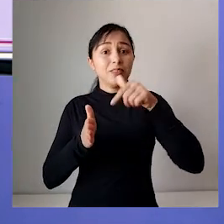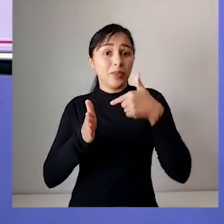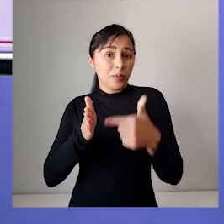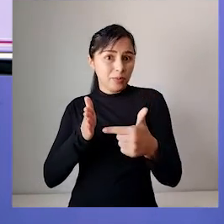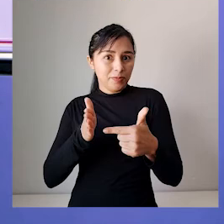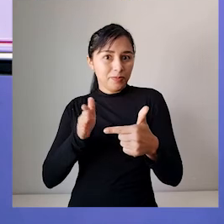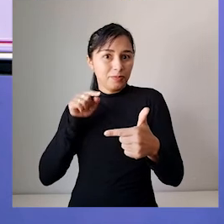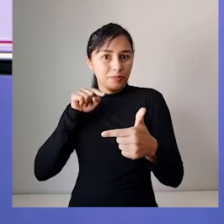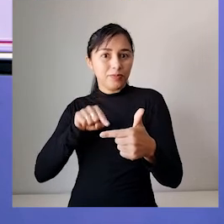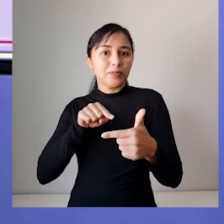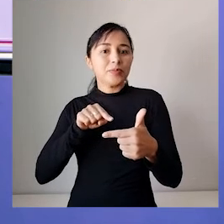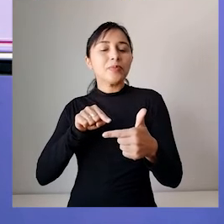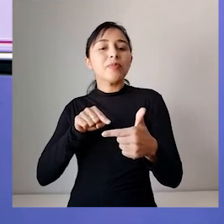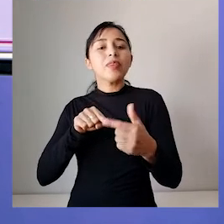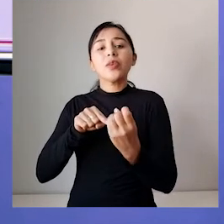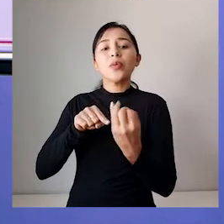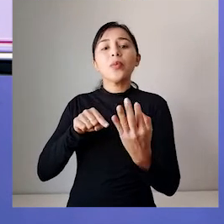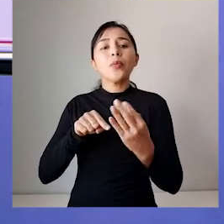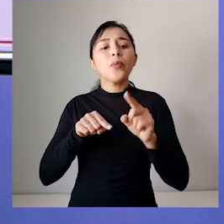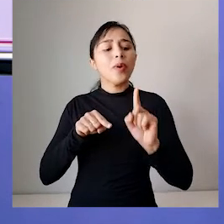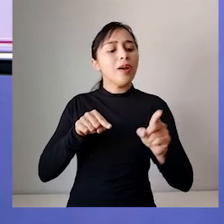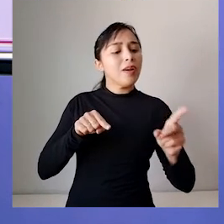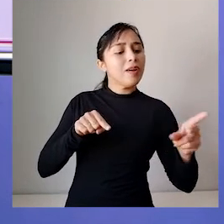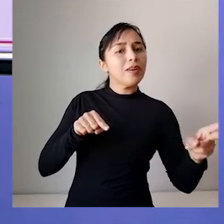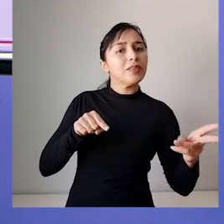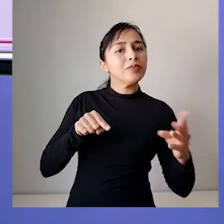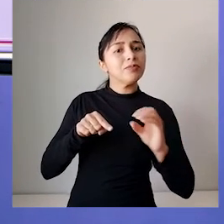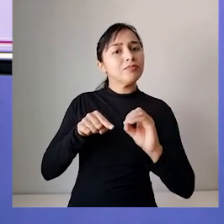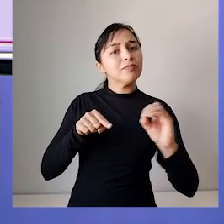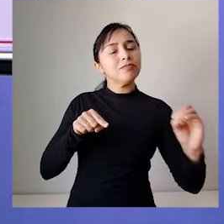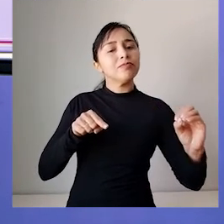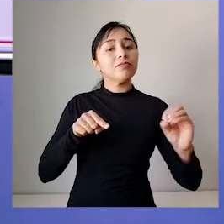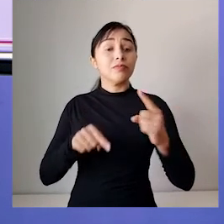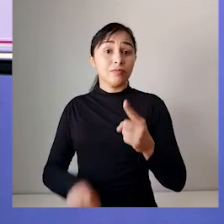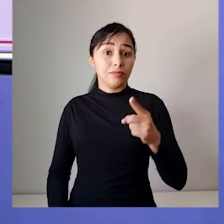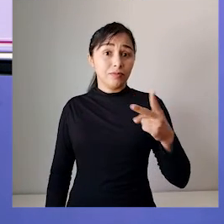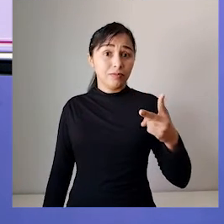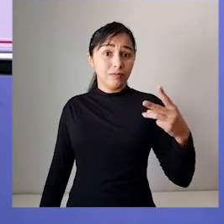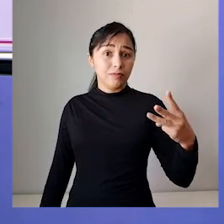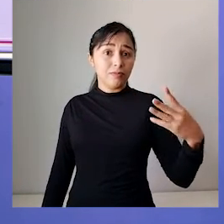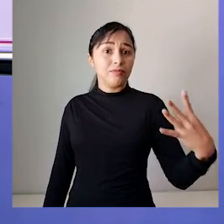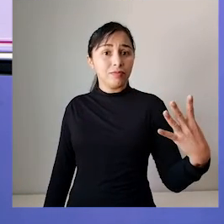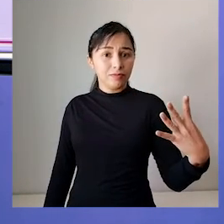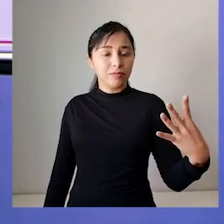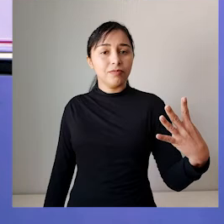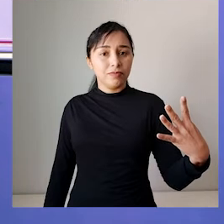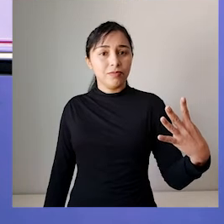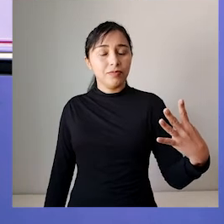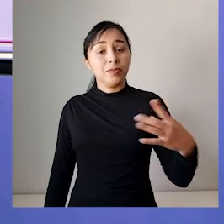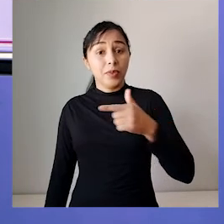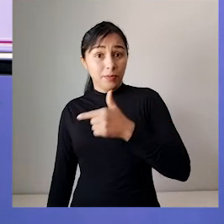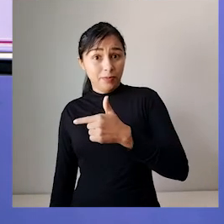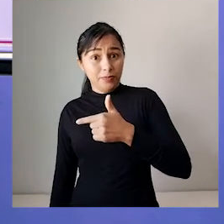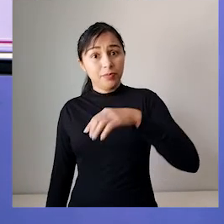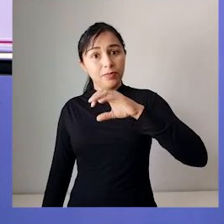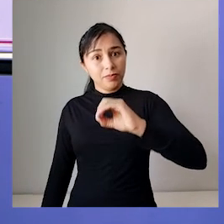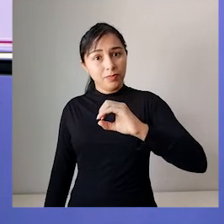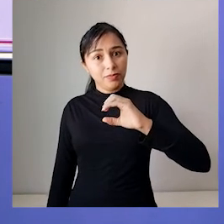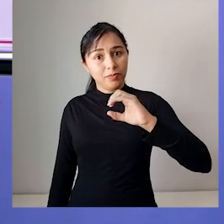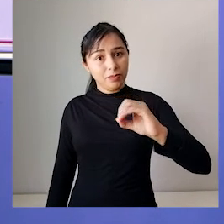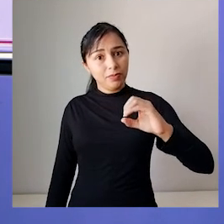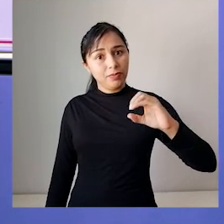2, vou contar quantas ordens eu tenho antes, 1, 2, 3, 4, então 4 zeros,